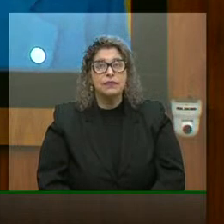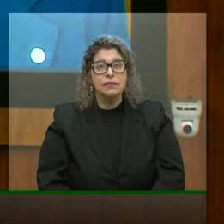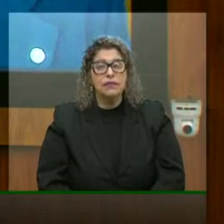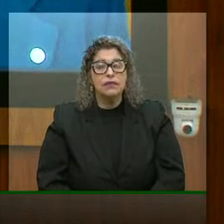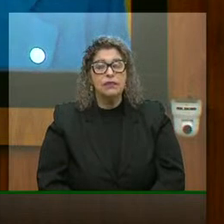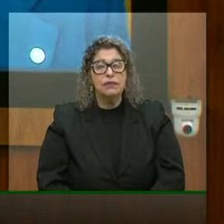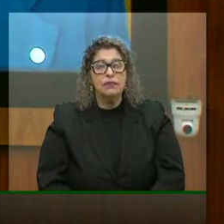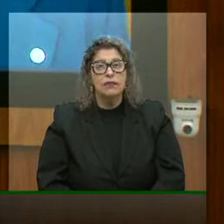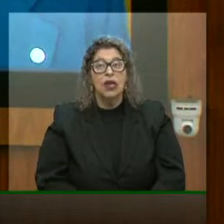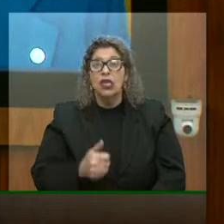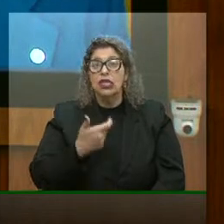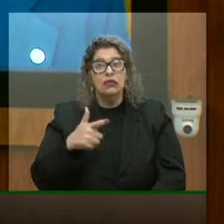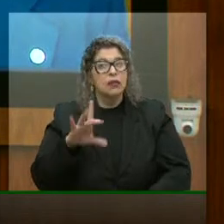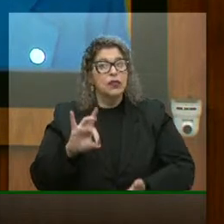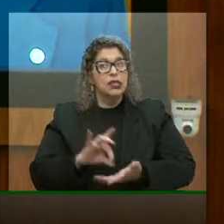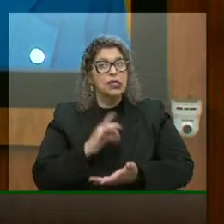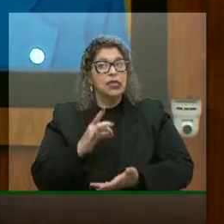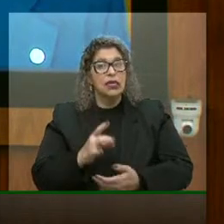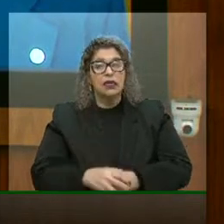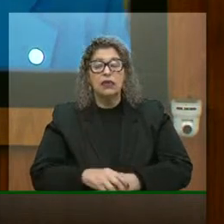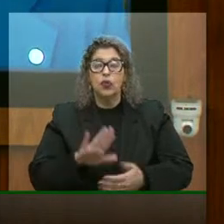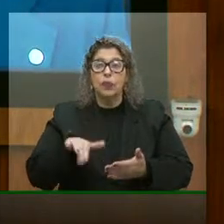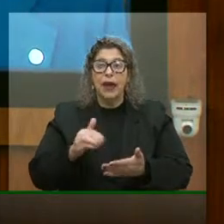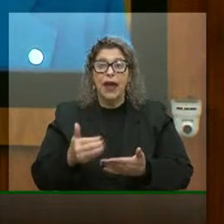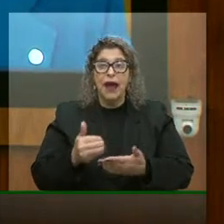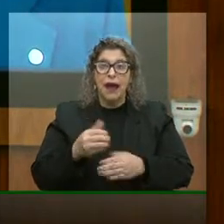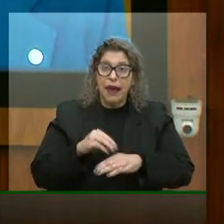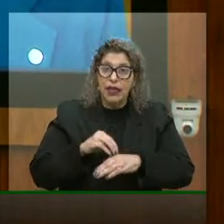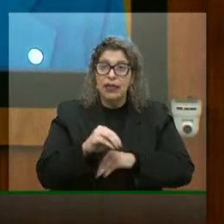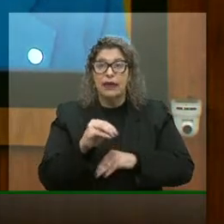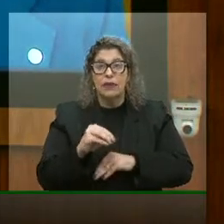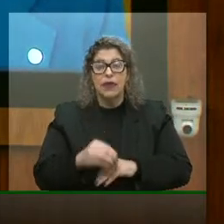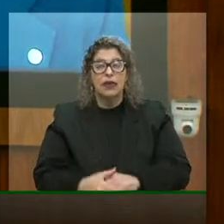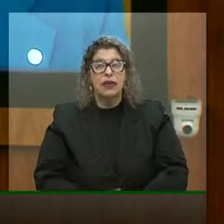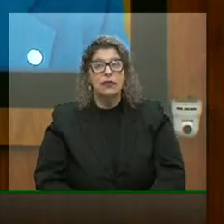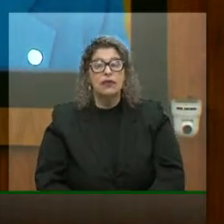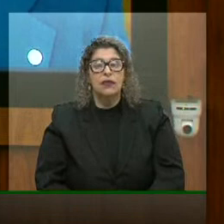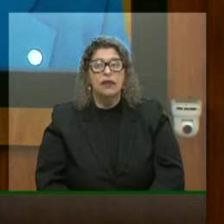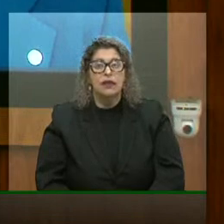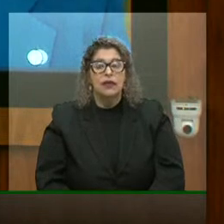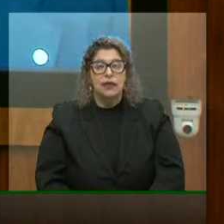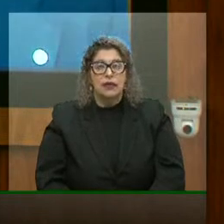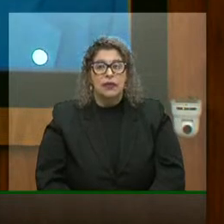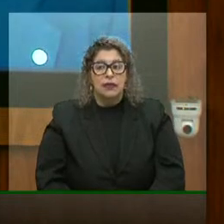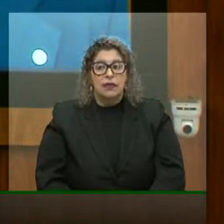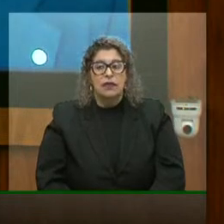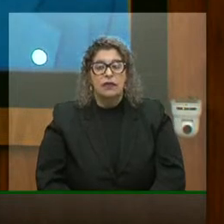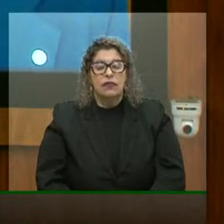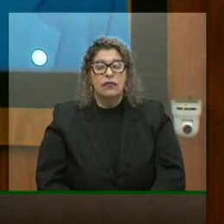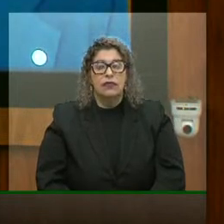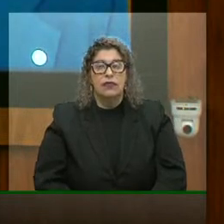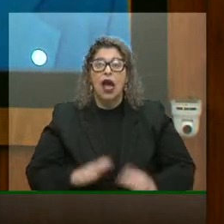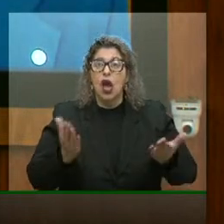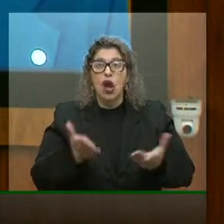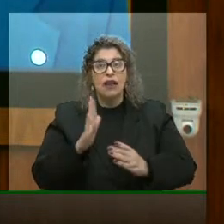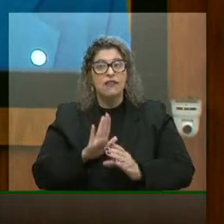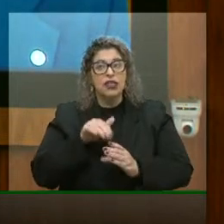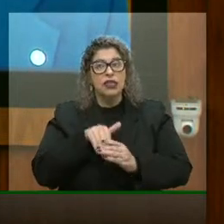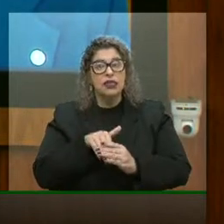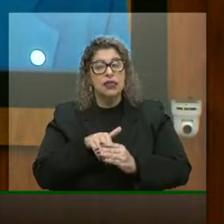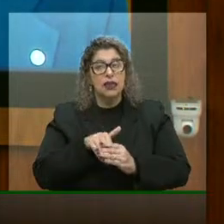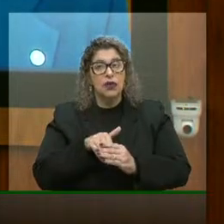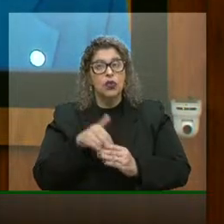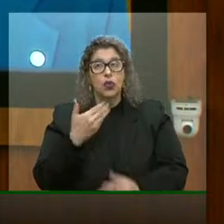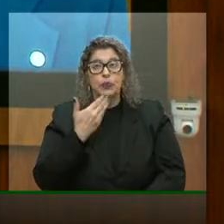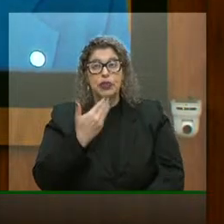Nós não temos inscritos para encaminhar e vamos passar à votação do